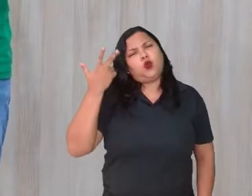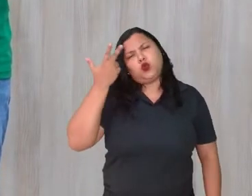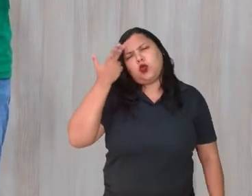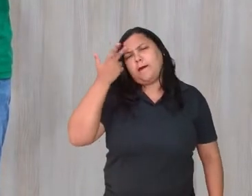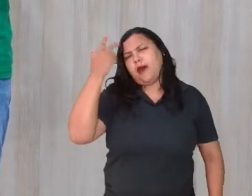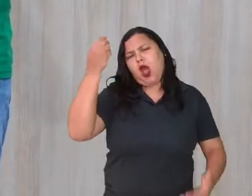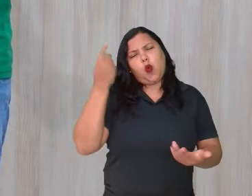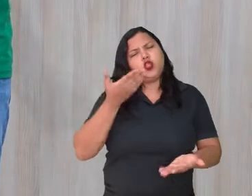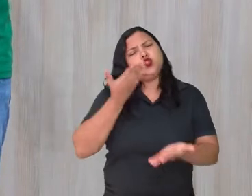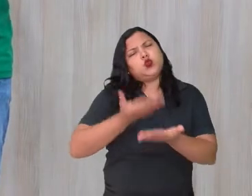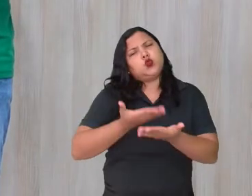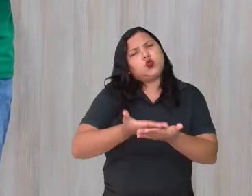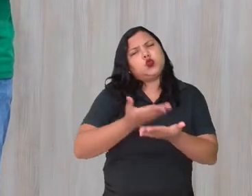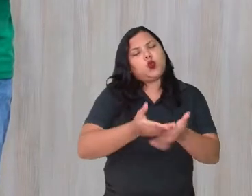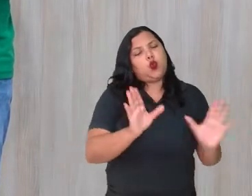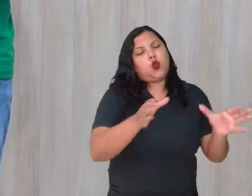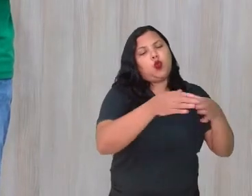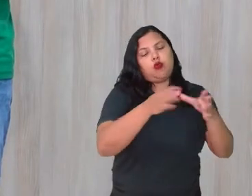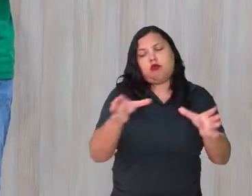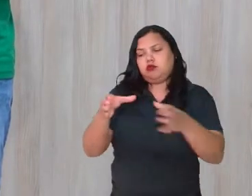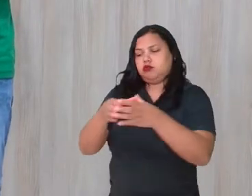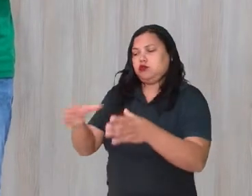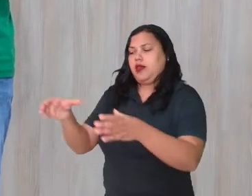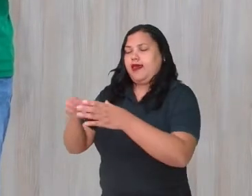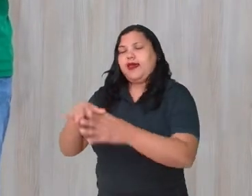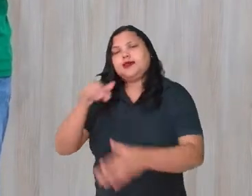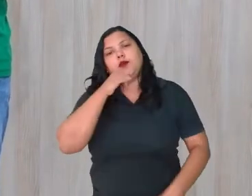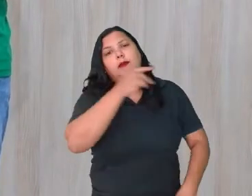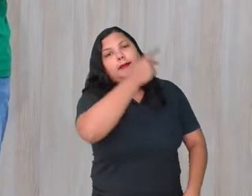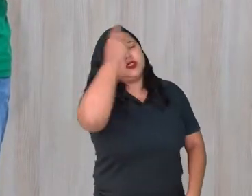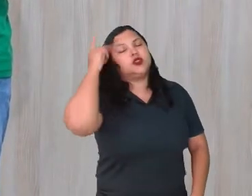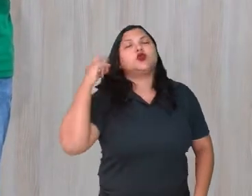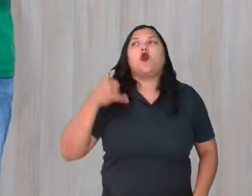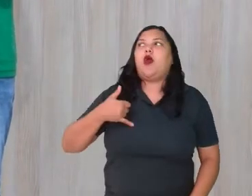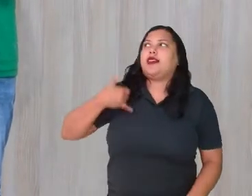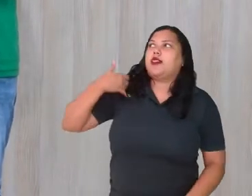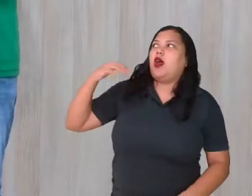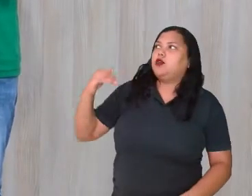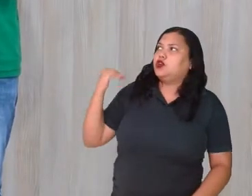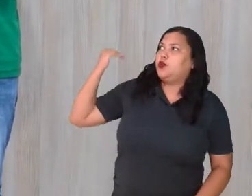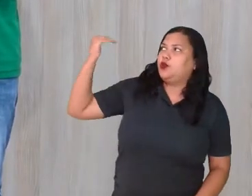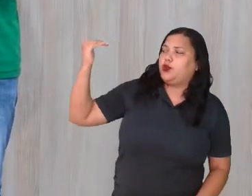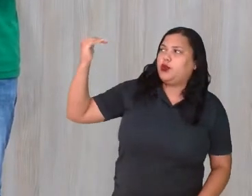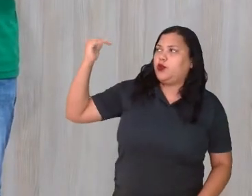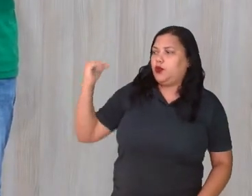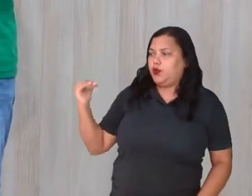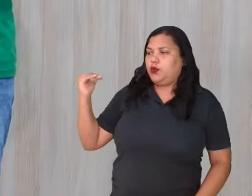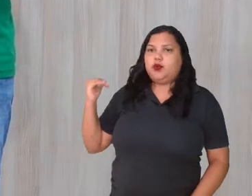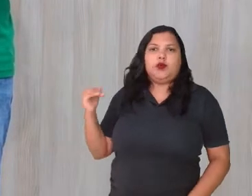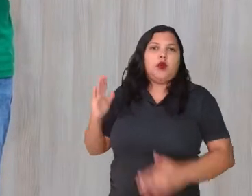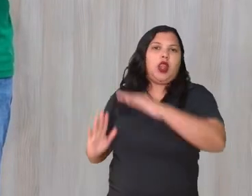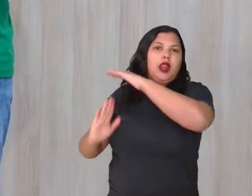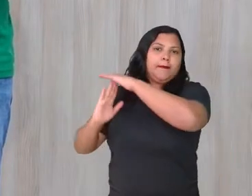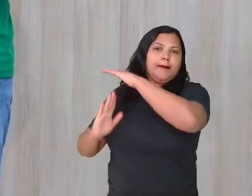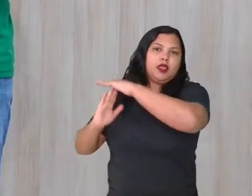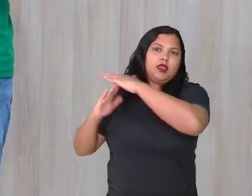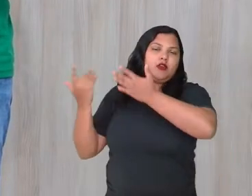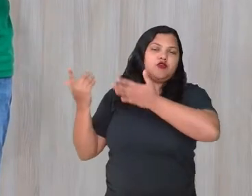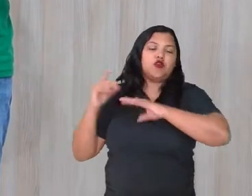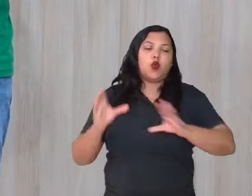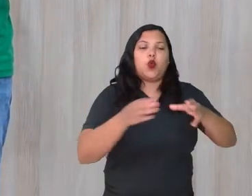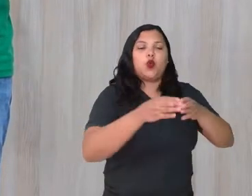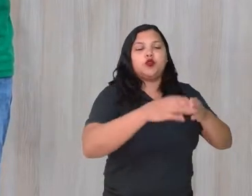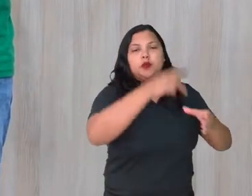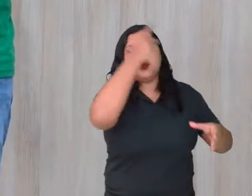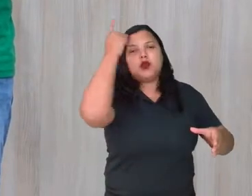estudo com grupos de pessoas, né? Ou seja, pessoas com a partir de tal idade, ou seja, até tal idade, né? Grupo de pessoas que têm